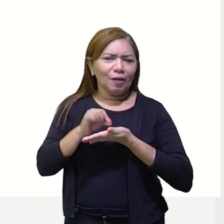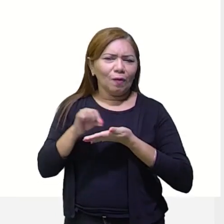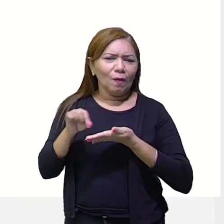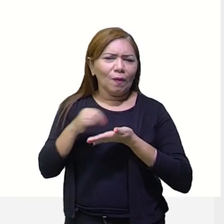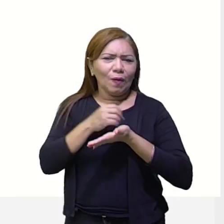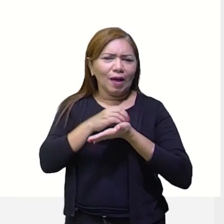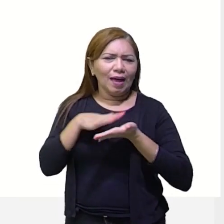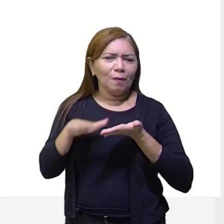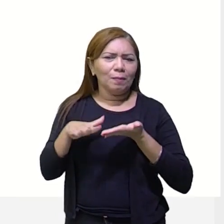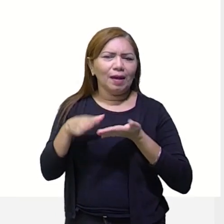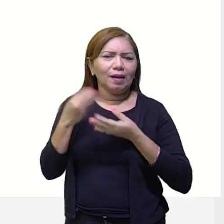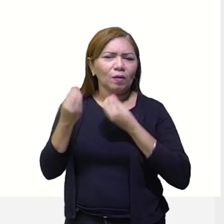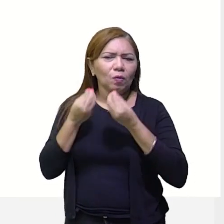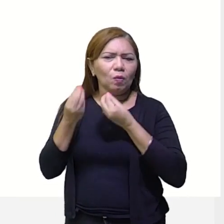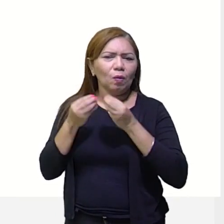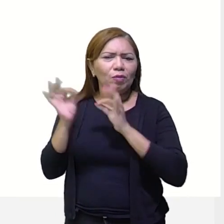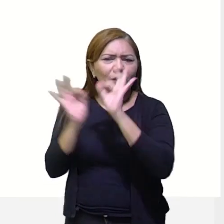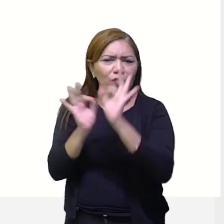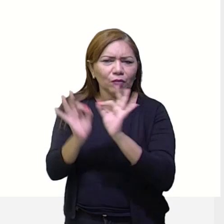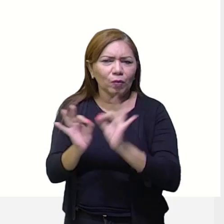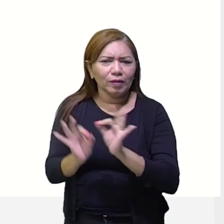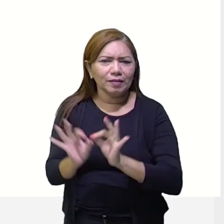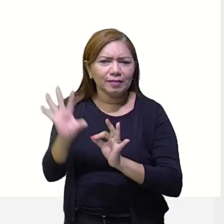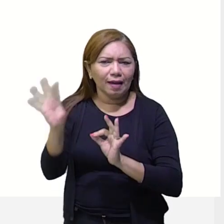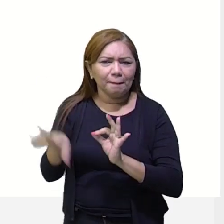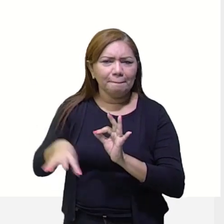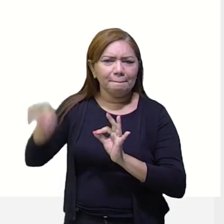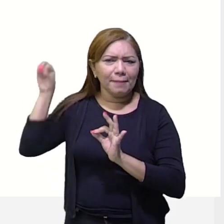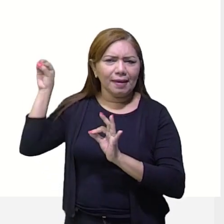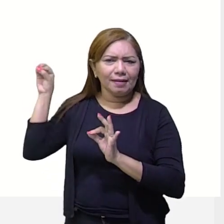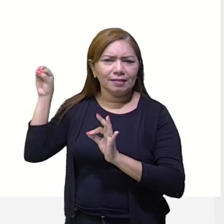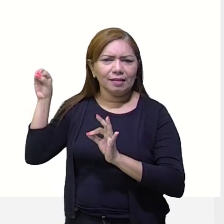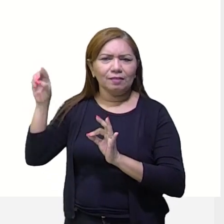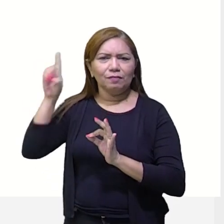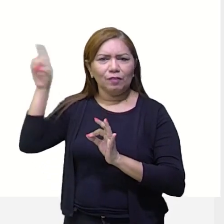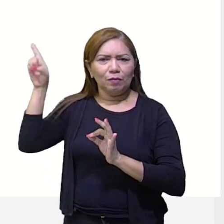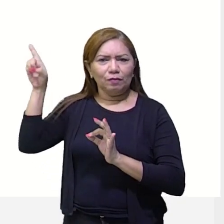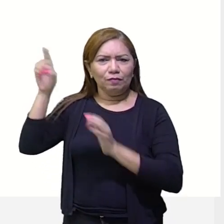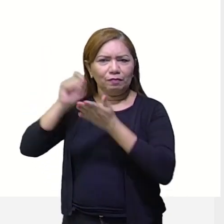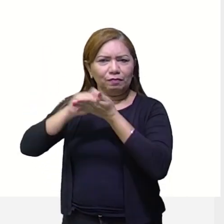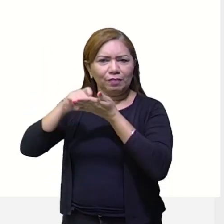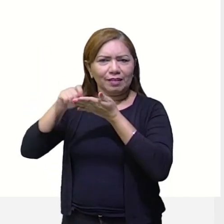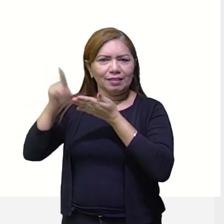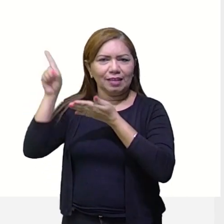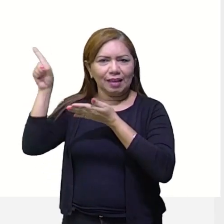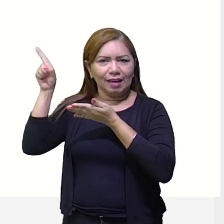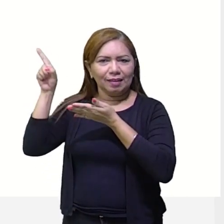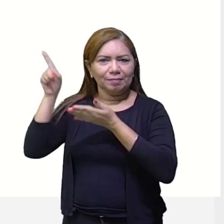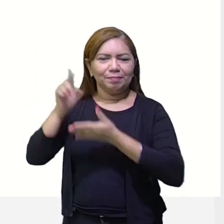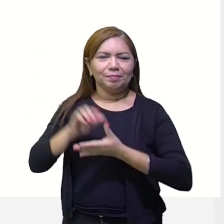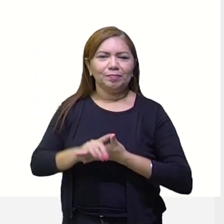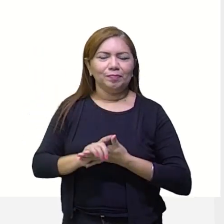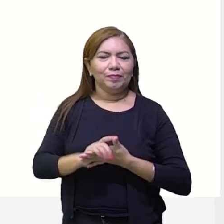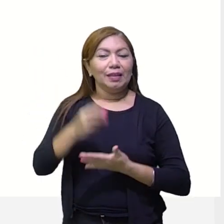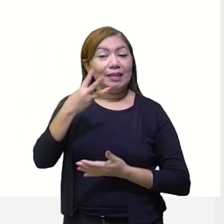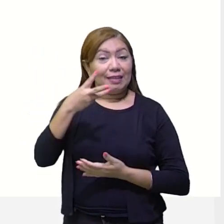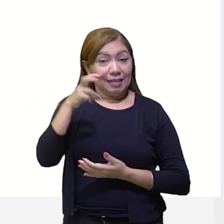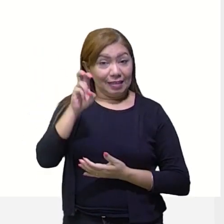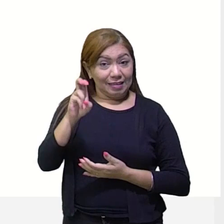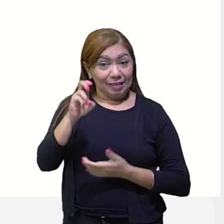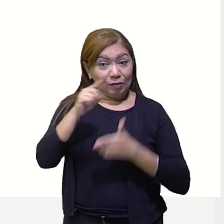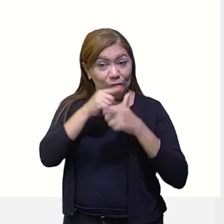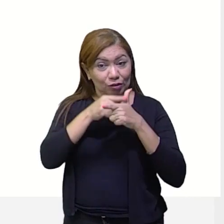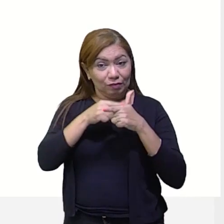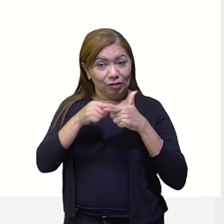fazer a divisão. Bom, se isso aqui está correto, quando eu dividir 35, correto, por